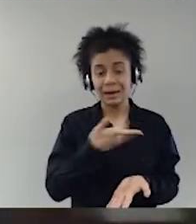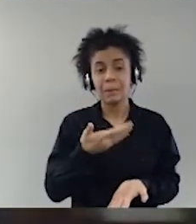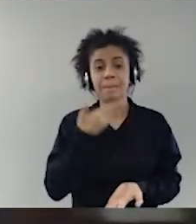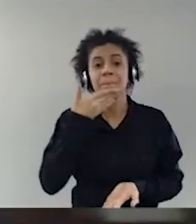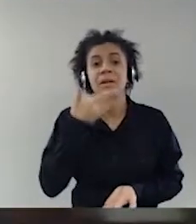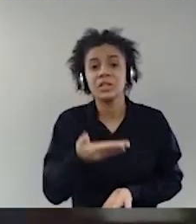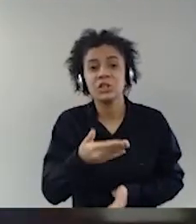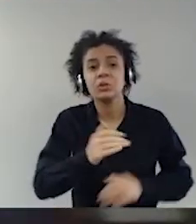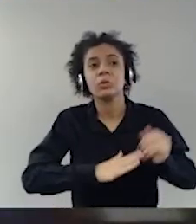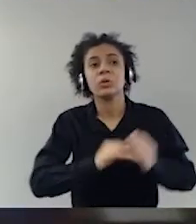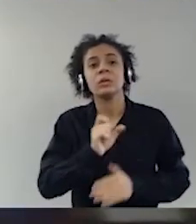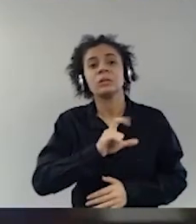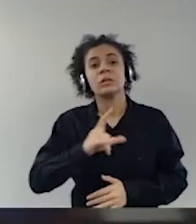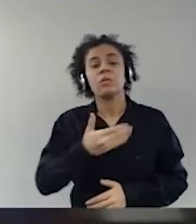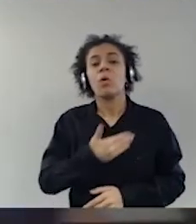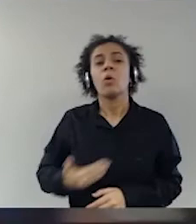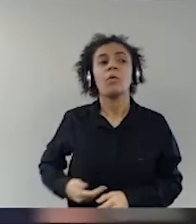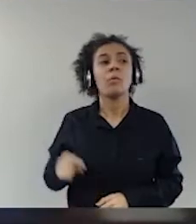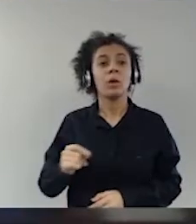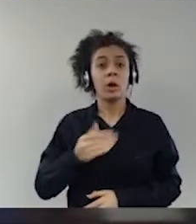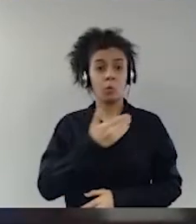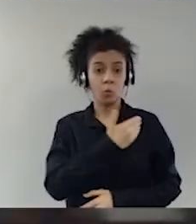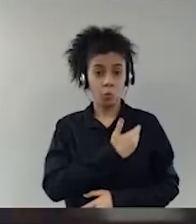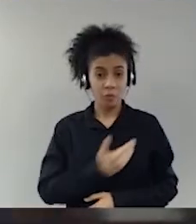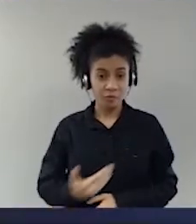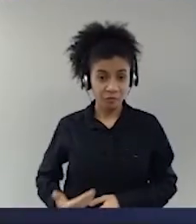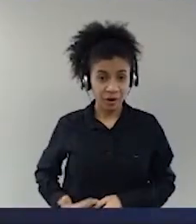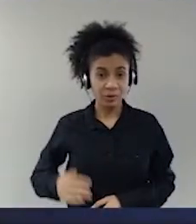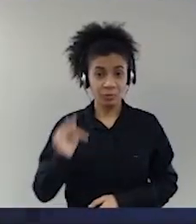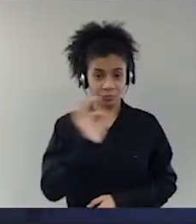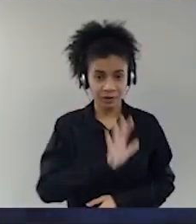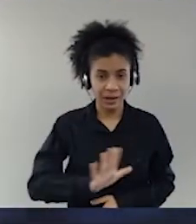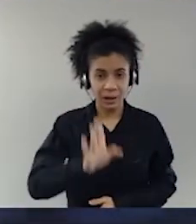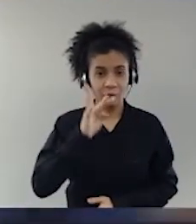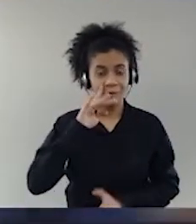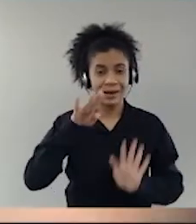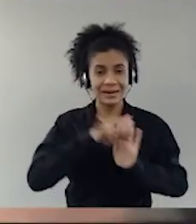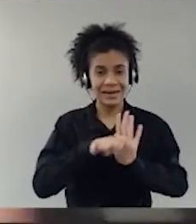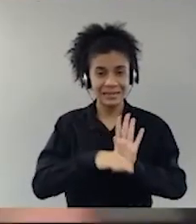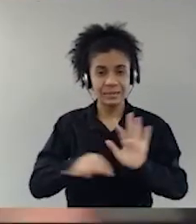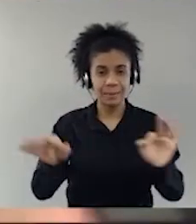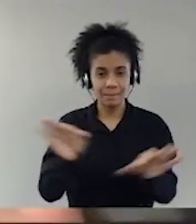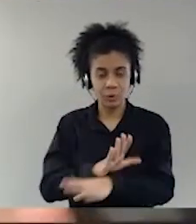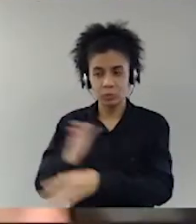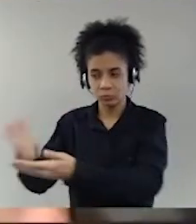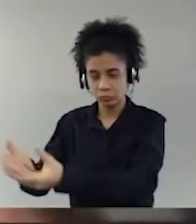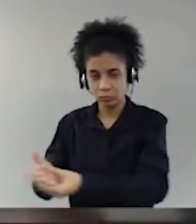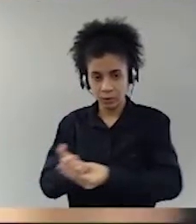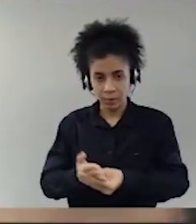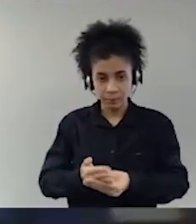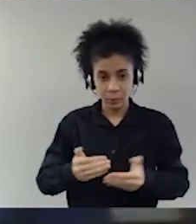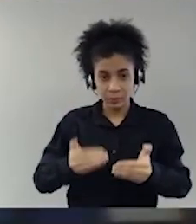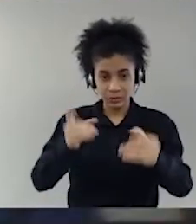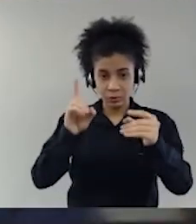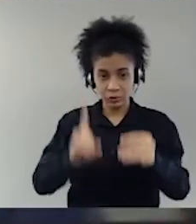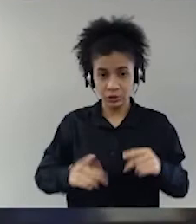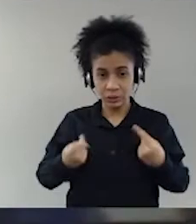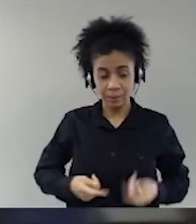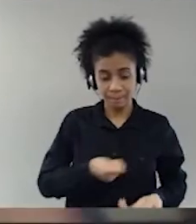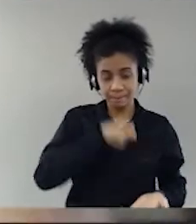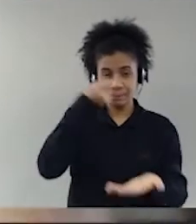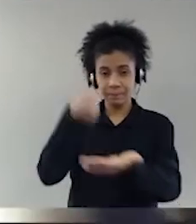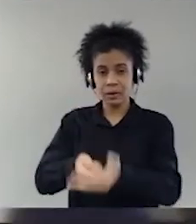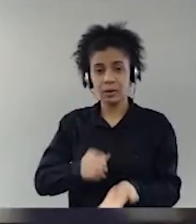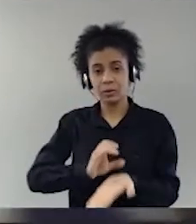civil pública é para que o governo federal pegue essa lista do Ministério dos Direitos Humanos e pague o auxílio